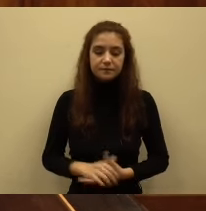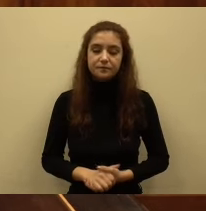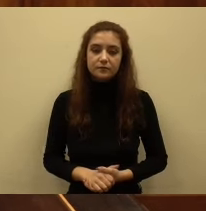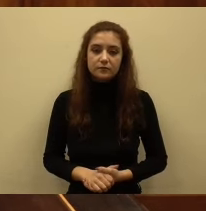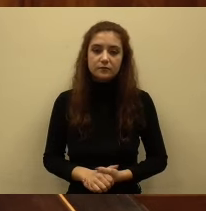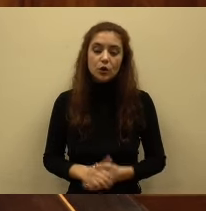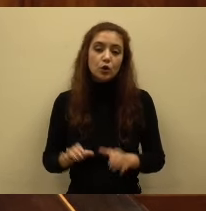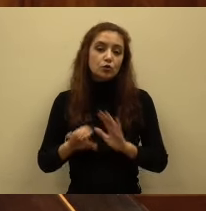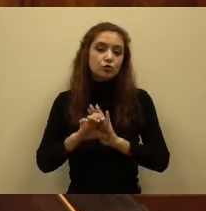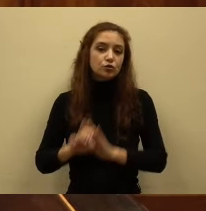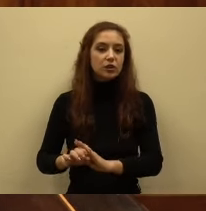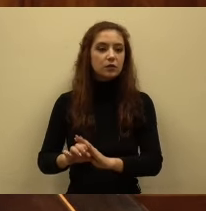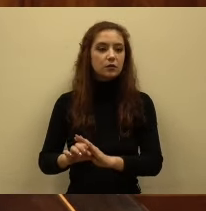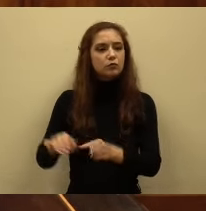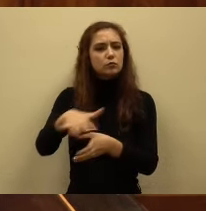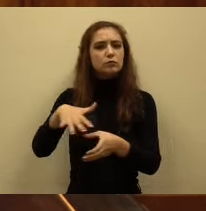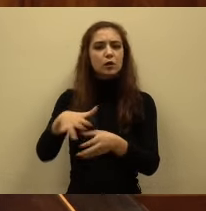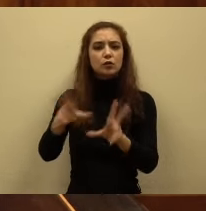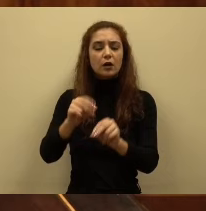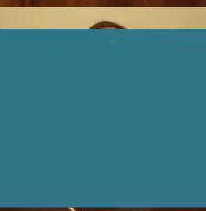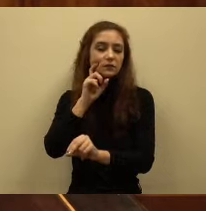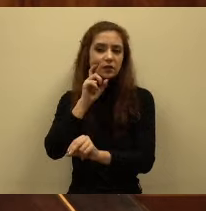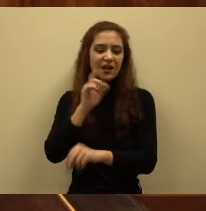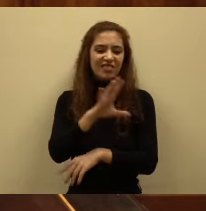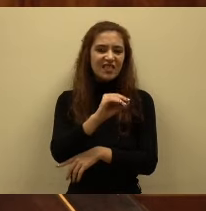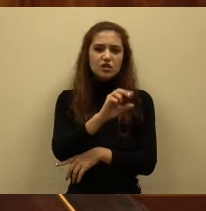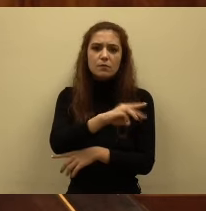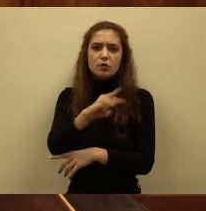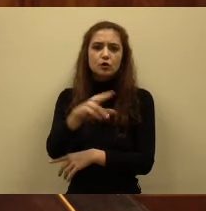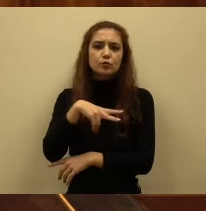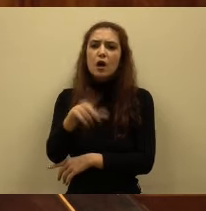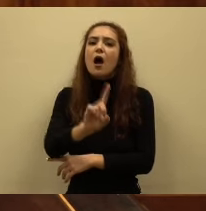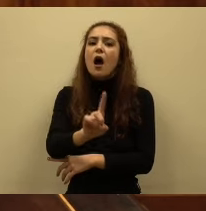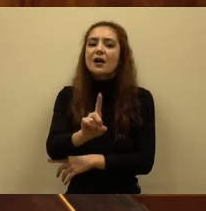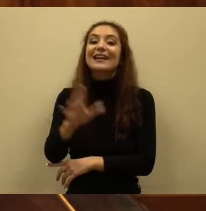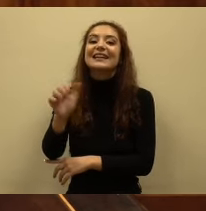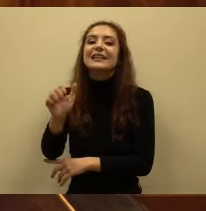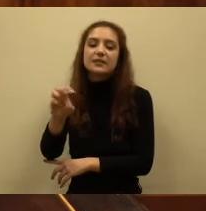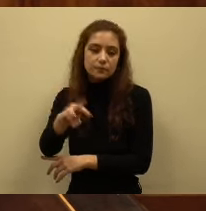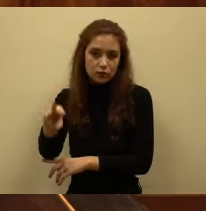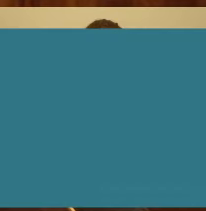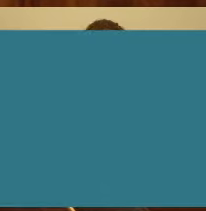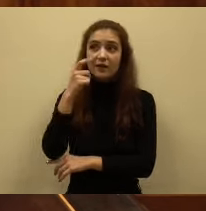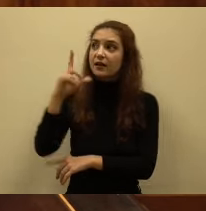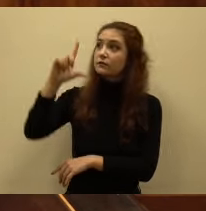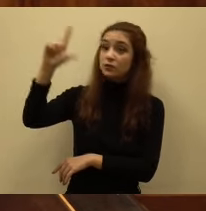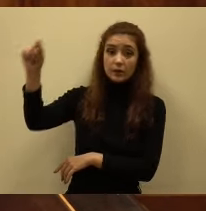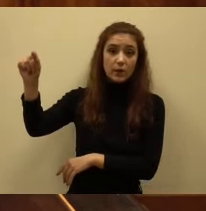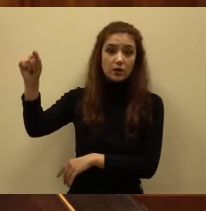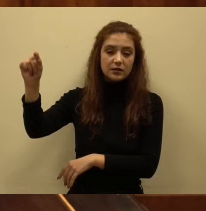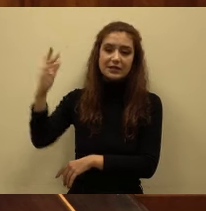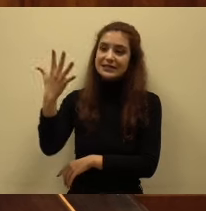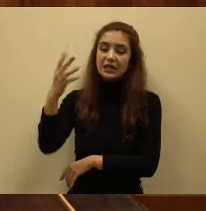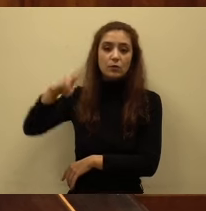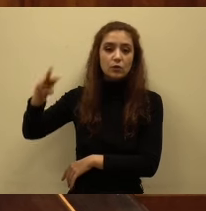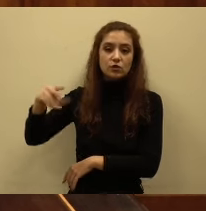defende um novo paradigma. Nós não somos 10 milhões de portugueses, nós somos 15 milhões. Aqueles que partiram, 5 milhões, e que estão lá